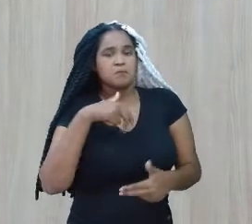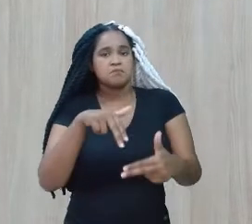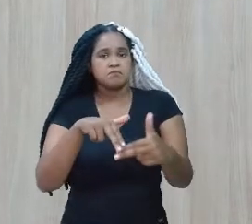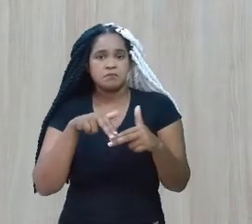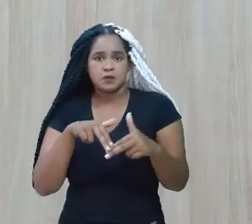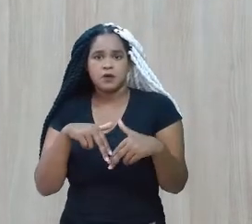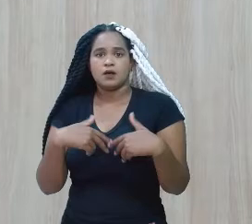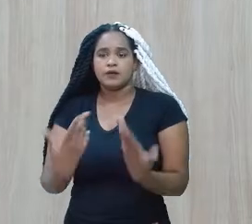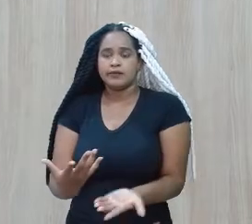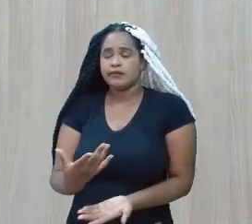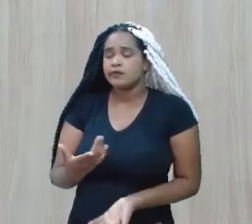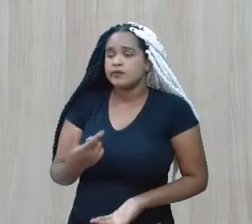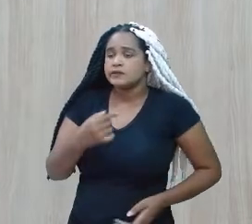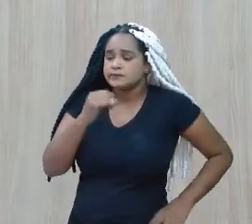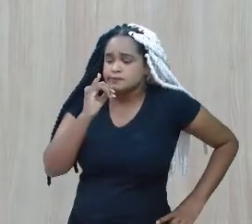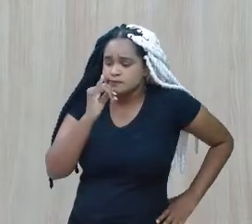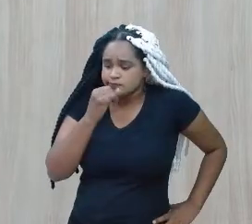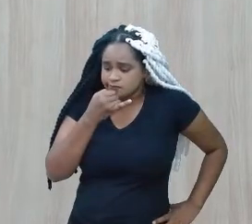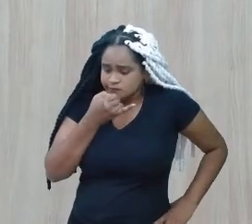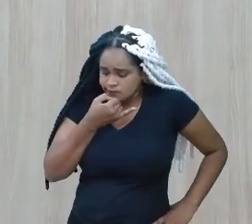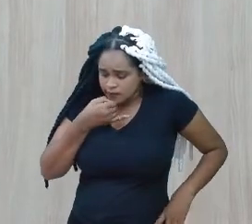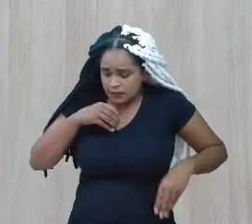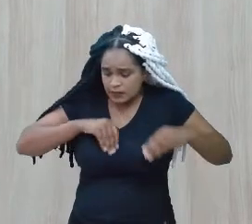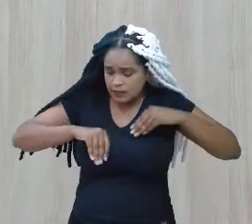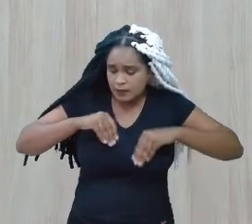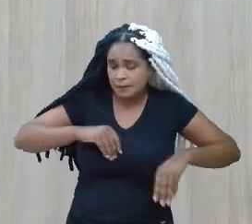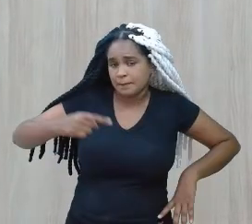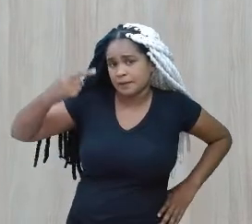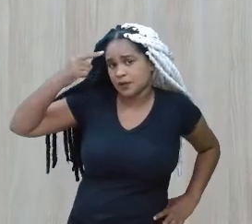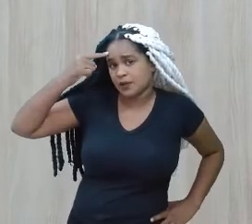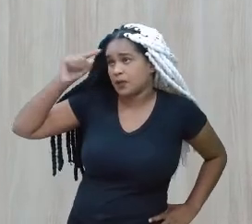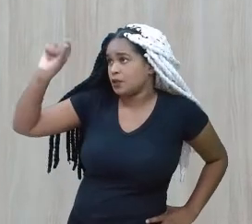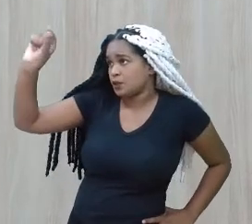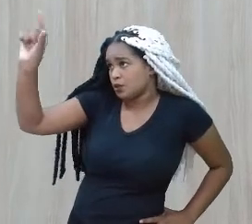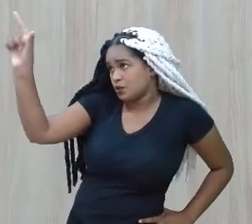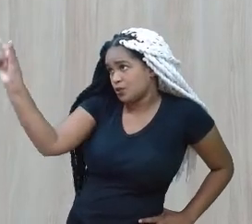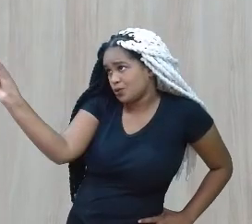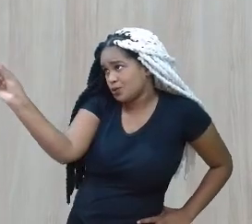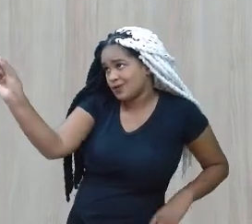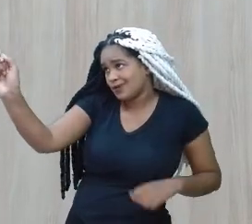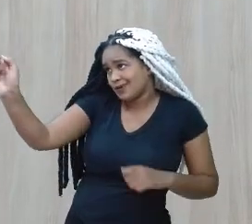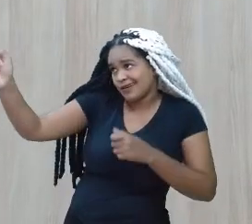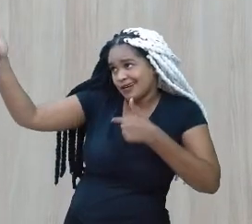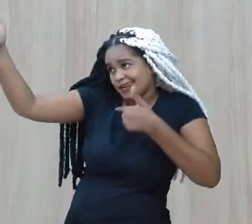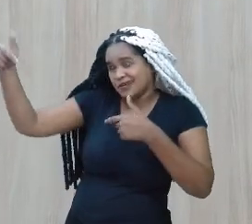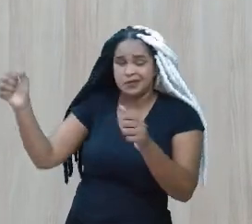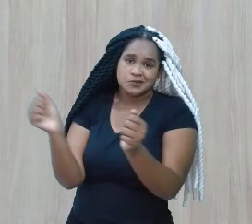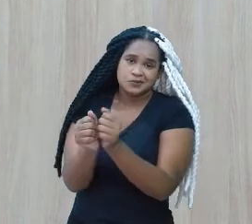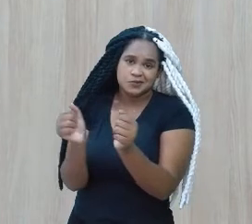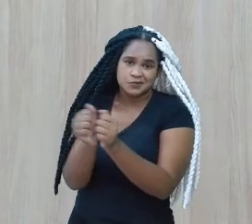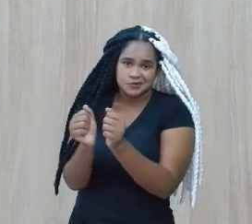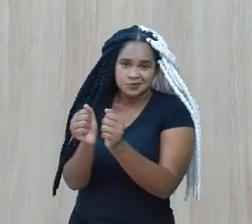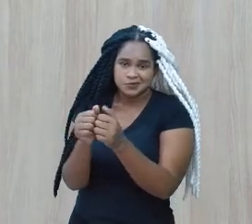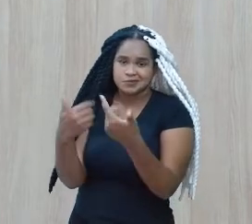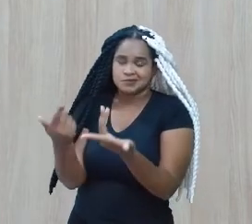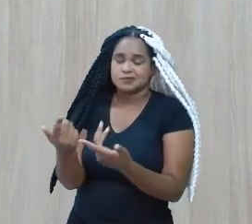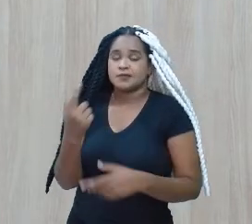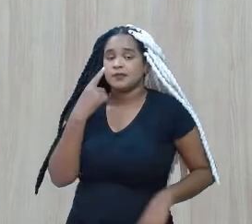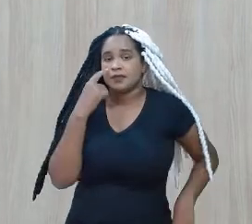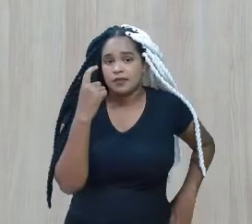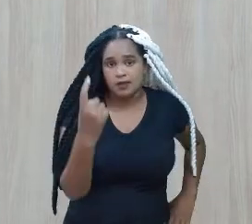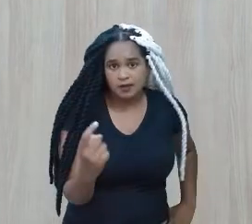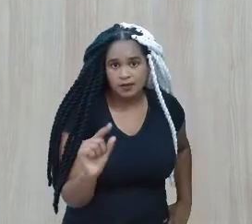triste, depressiva, e ele achava que só a lua conseguia rir, não é? Junto com ele, ou rir dele. E aí é